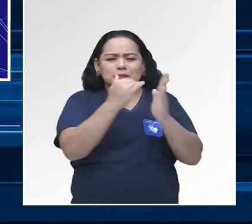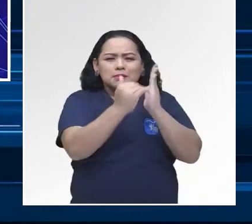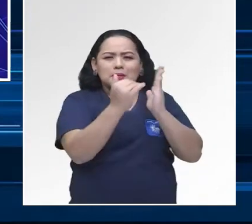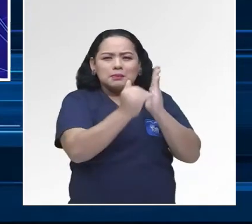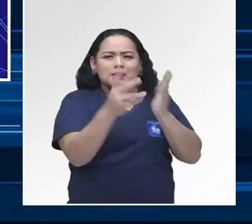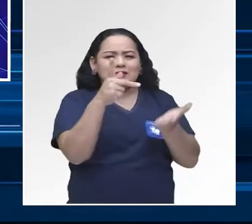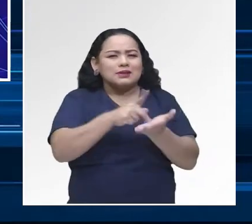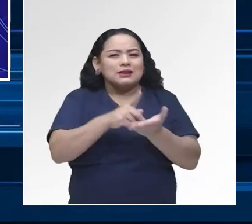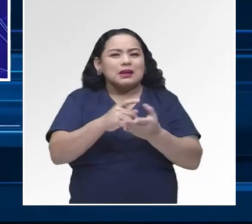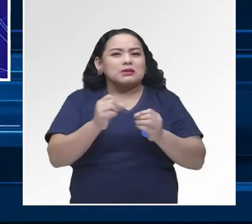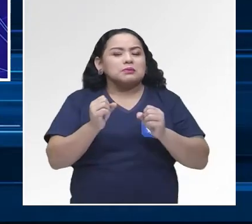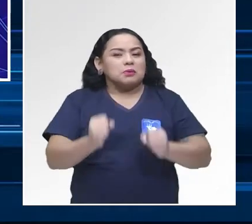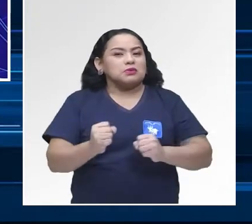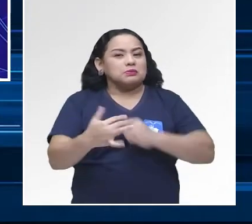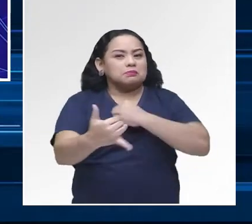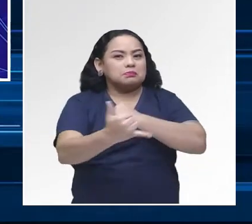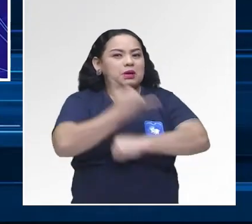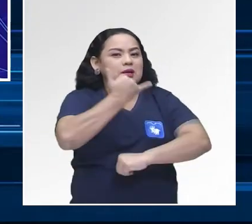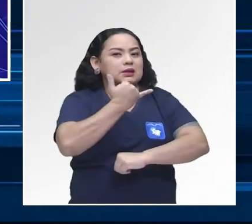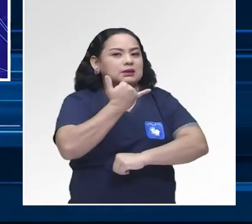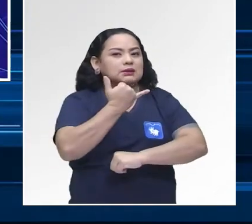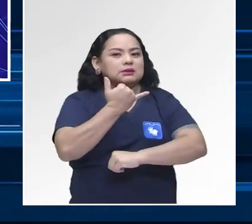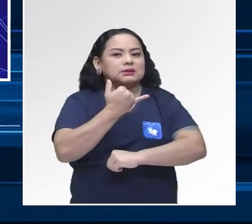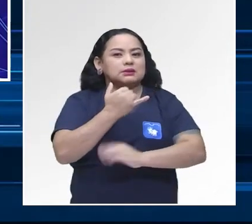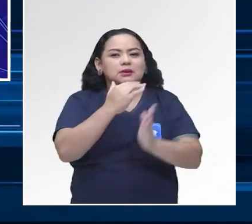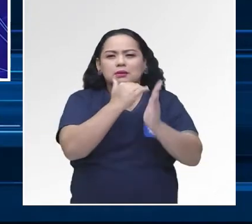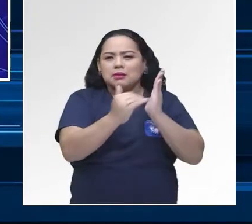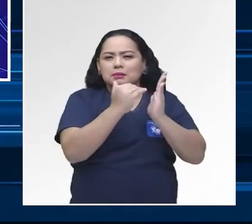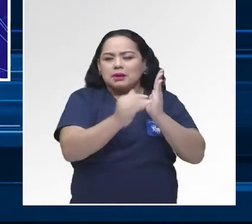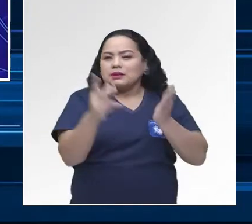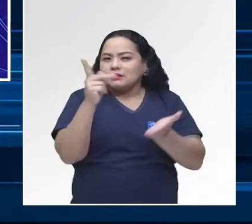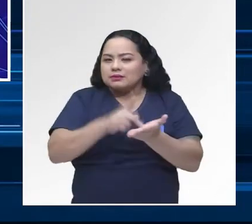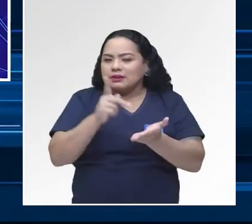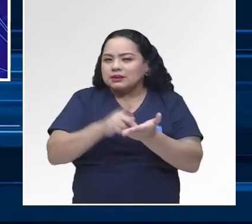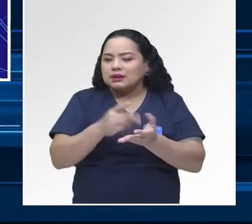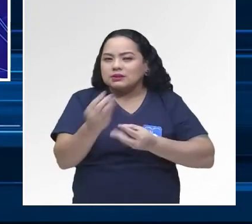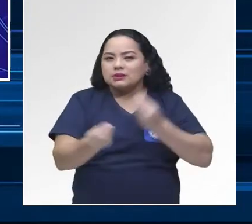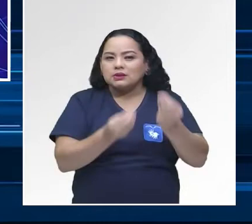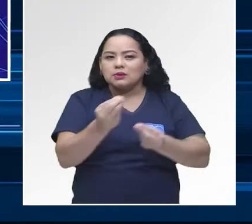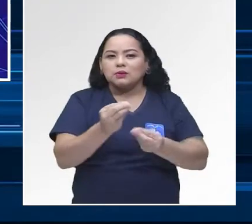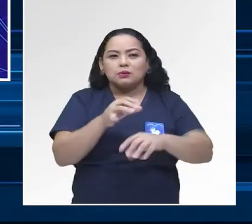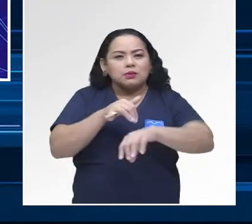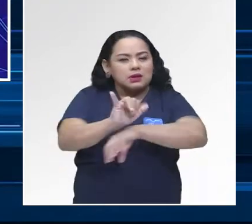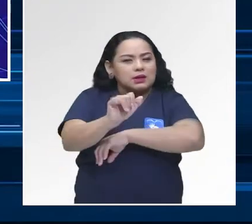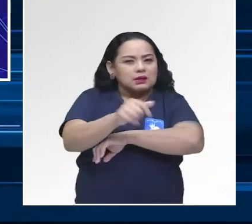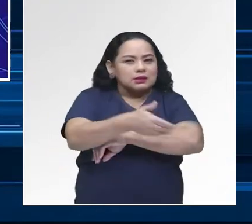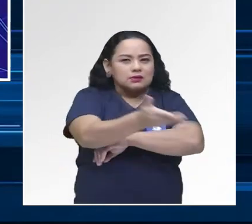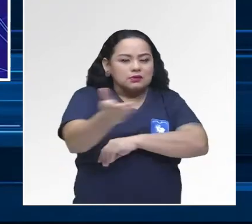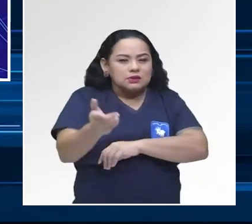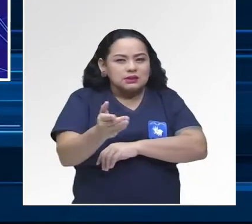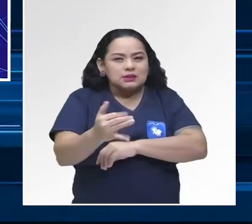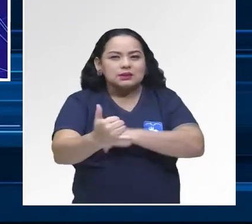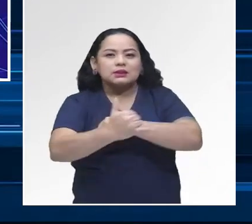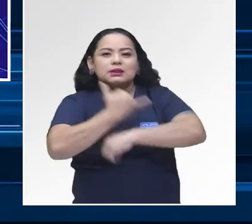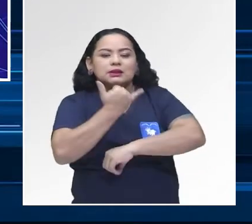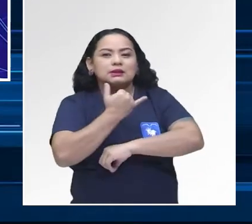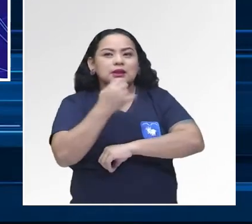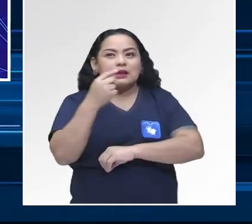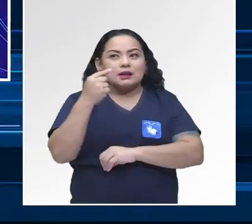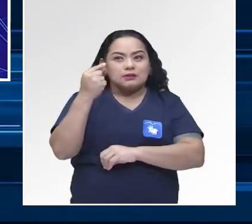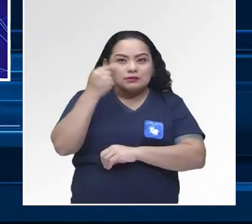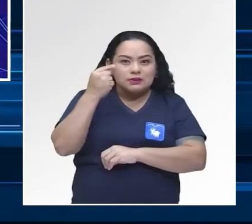me enganar. O pedaço da realidade pode, né, enganar o meu sentido, enganar a minha